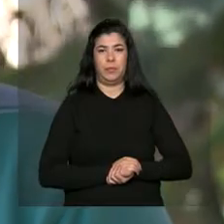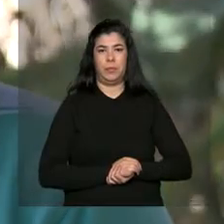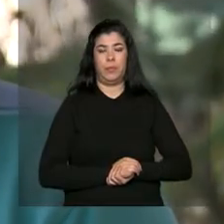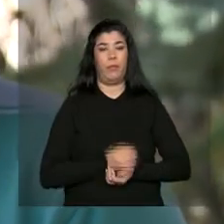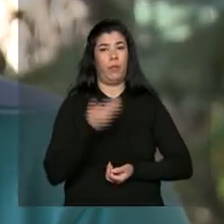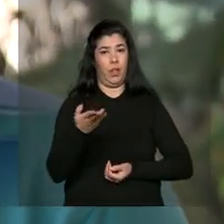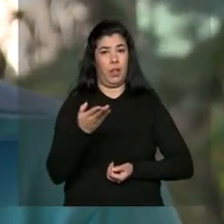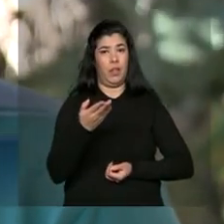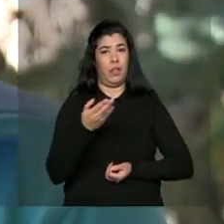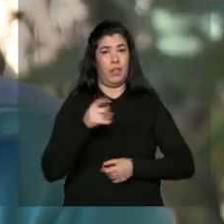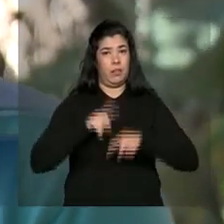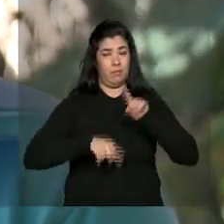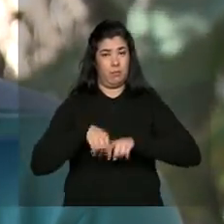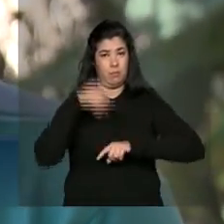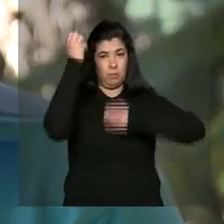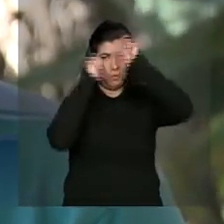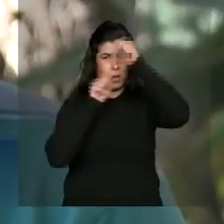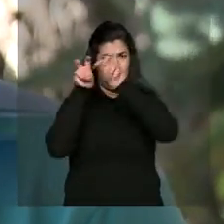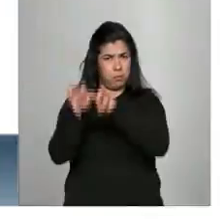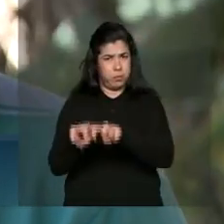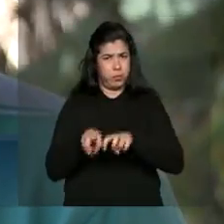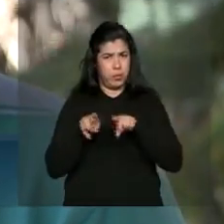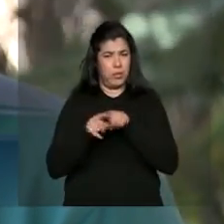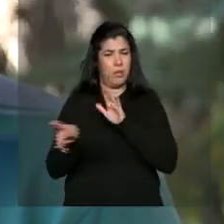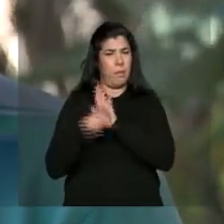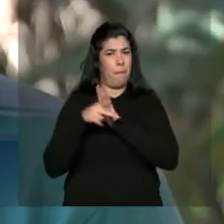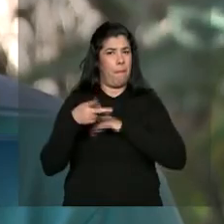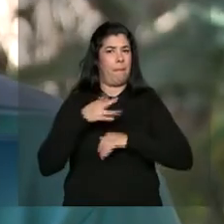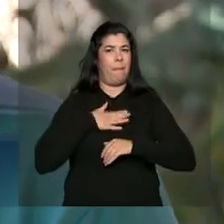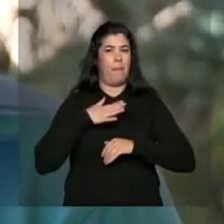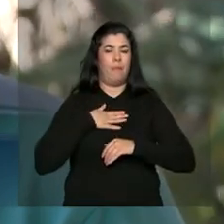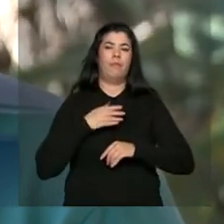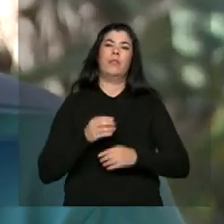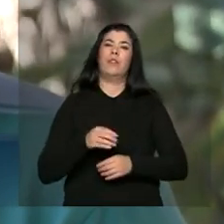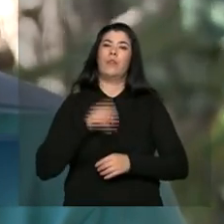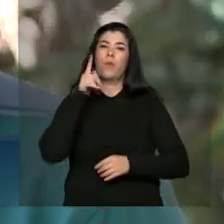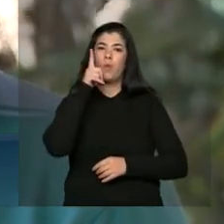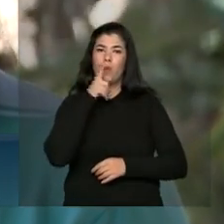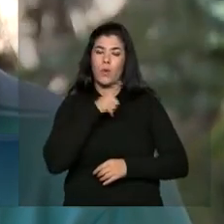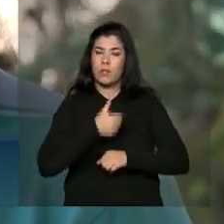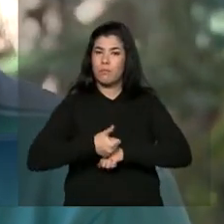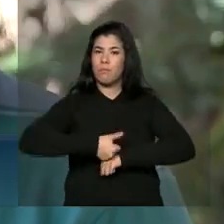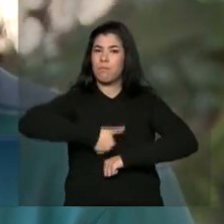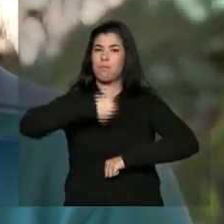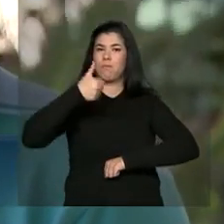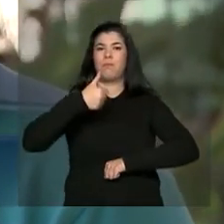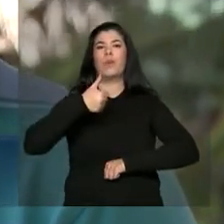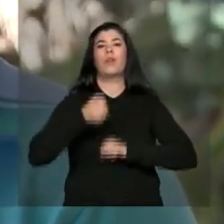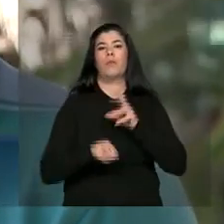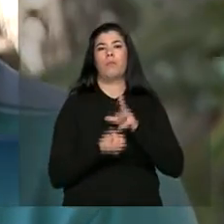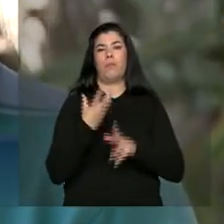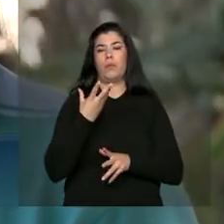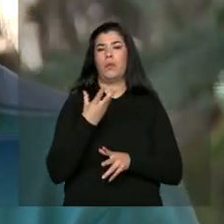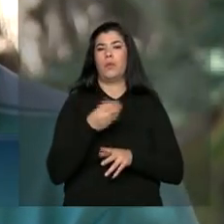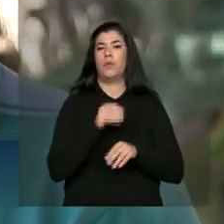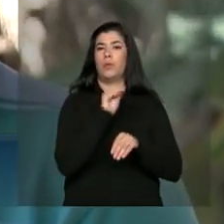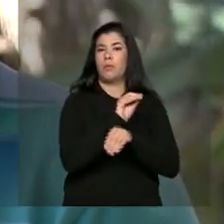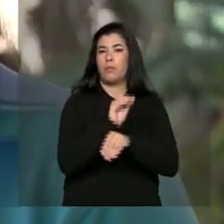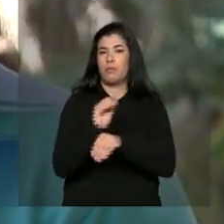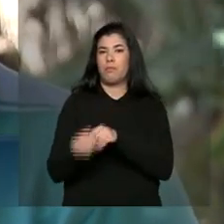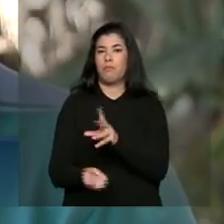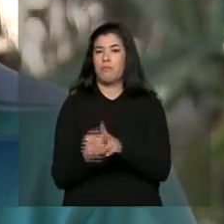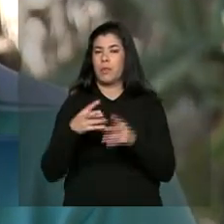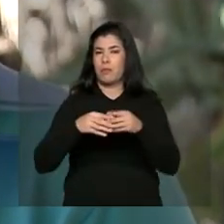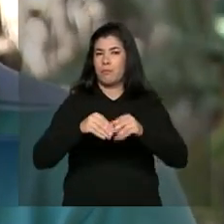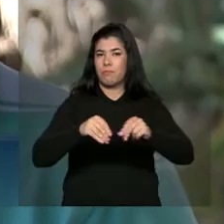Esse trator ele vai ser bem útil aqui na minha propriedade, né? Nós vamos conseguir colher um produto de melhor qualidade, vamos conseguir plantar com uma